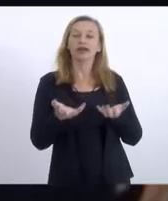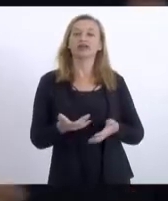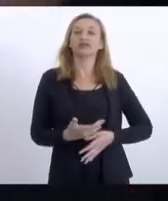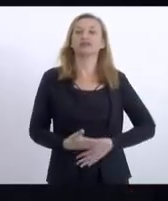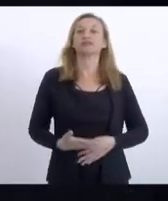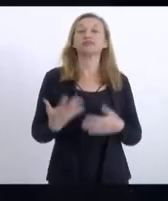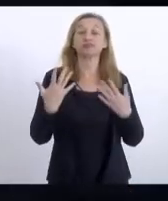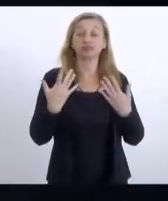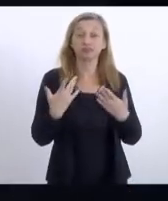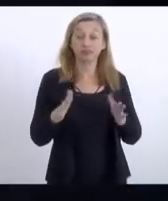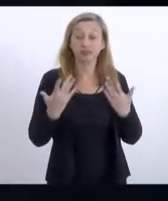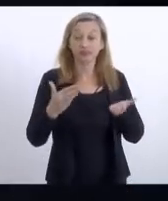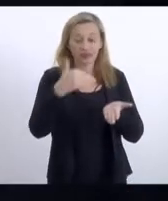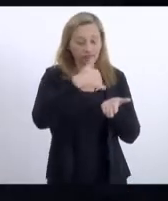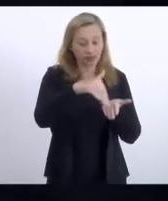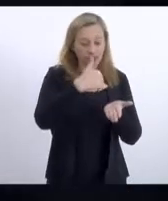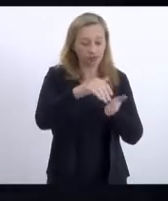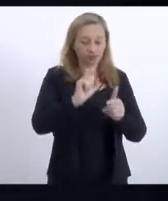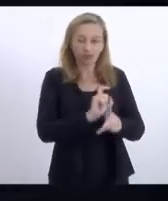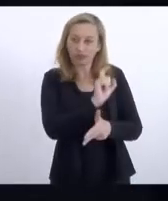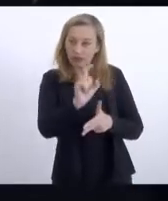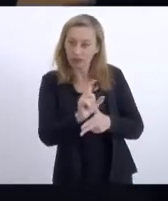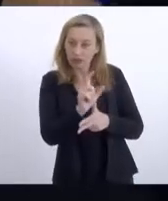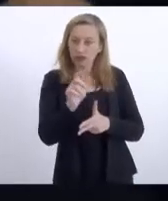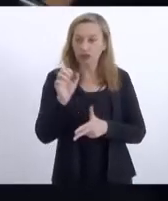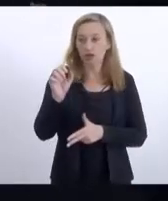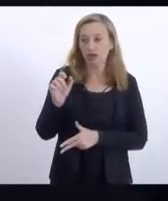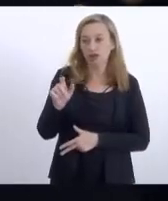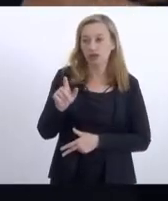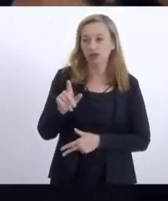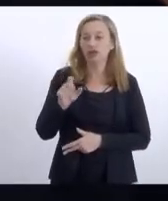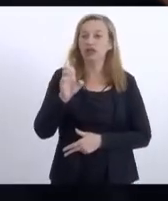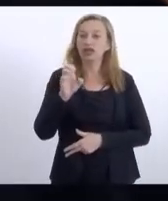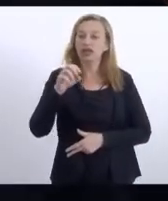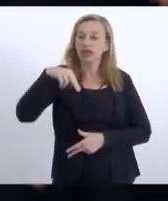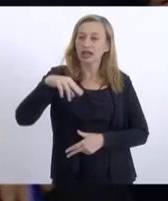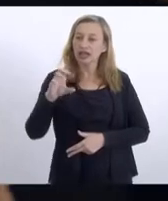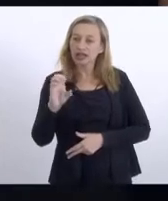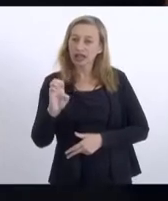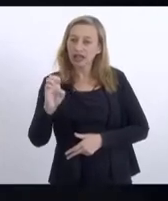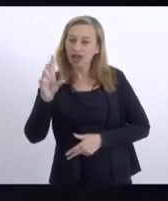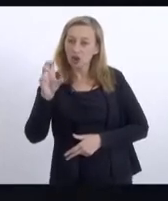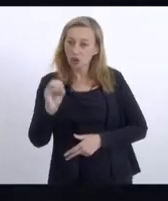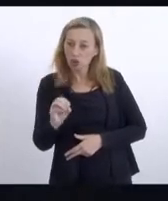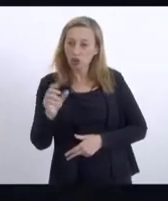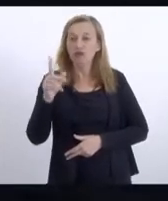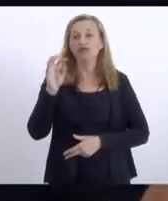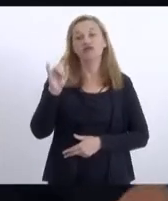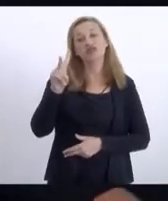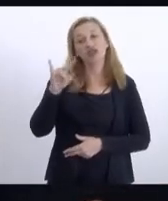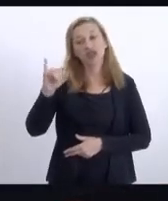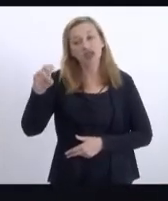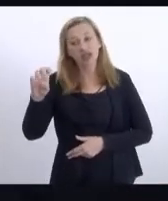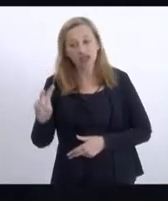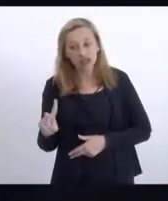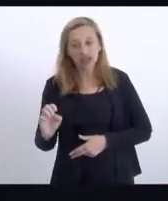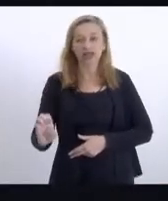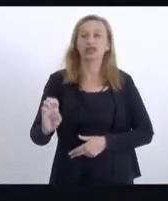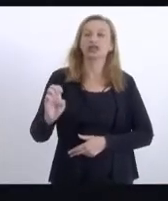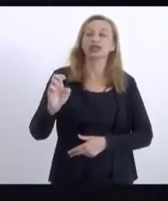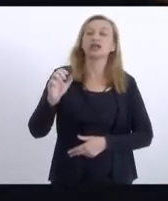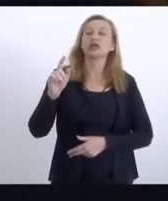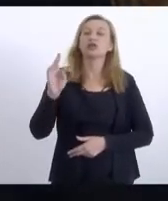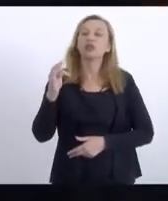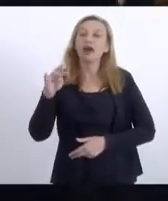saudar o secretário executivo do Conspinó, que é o Neto, a Branca Mota, a Viviane e o meu querido